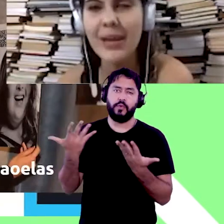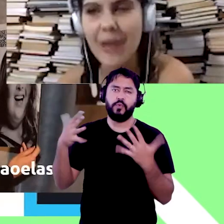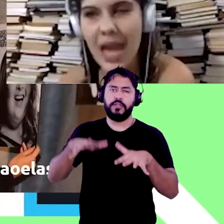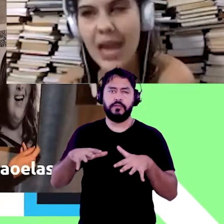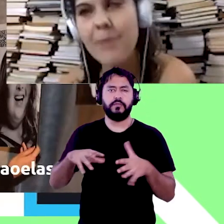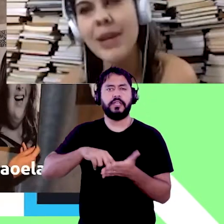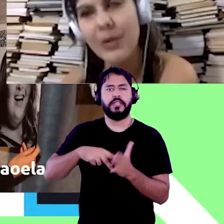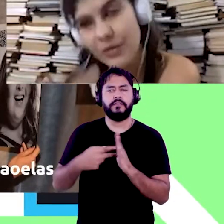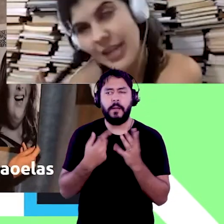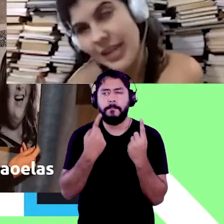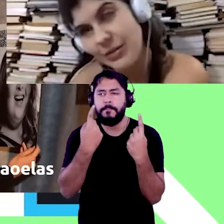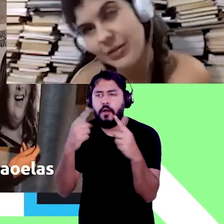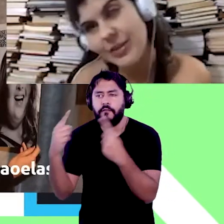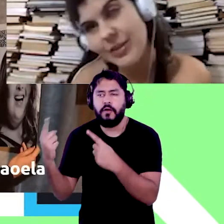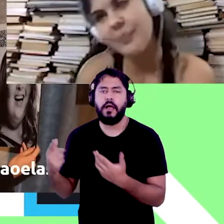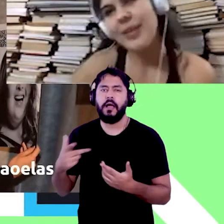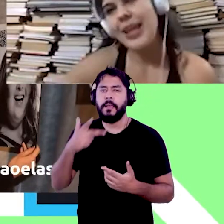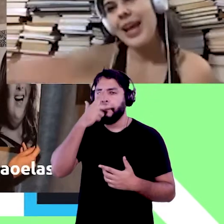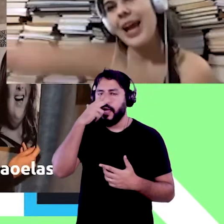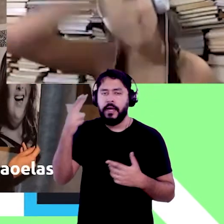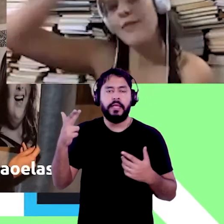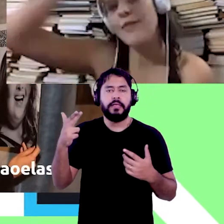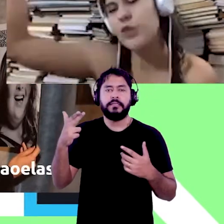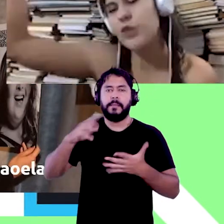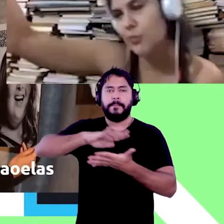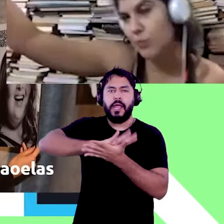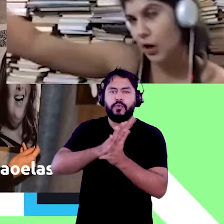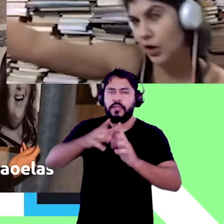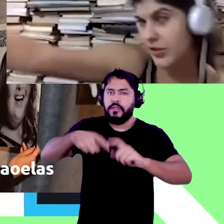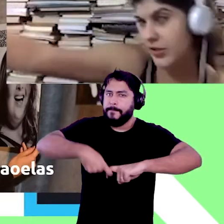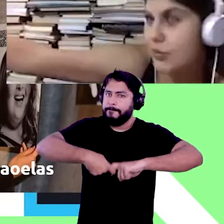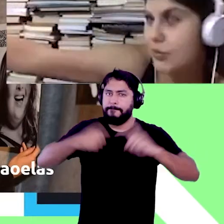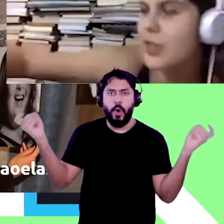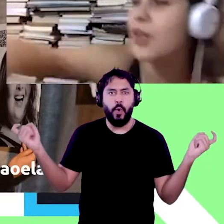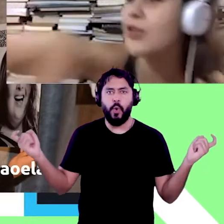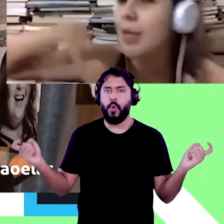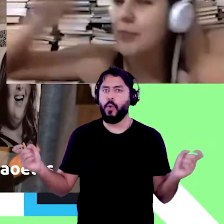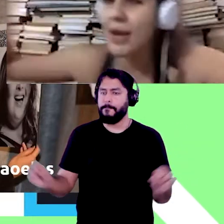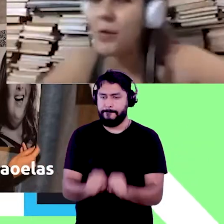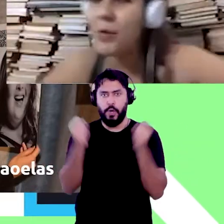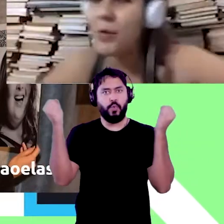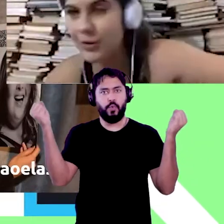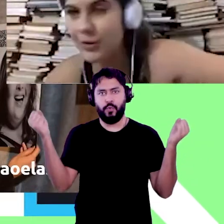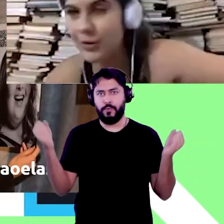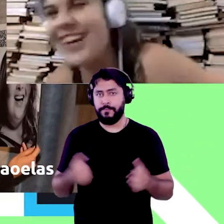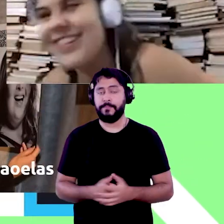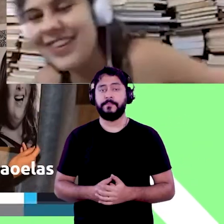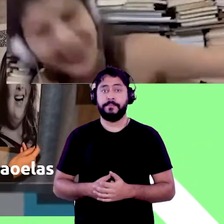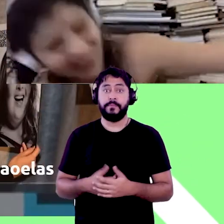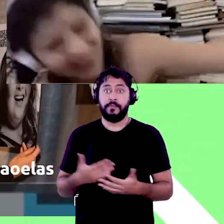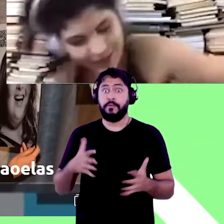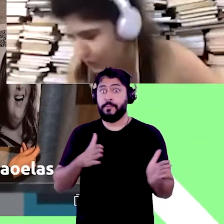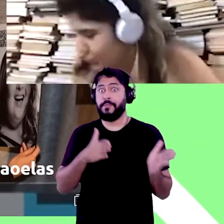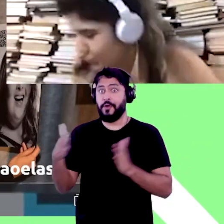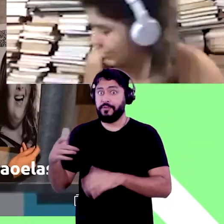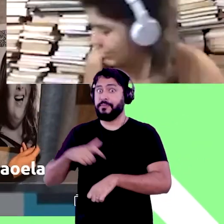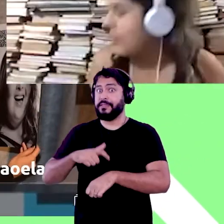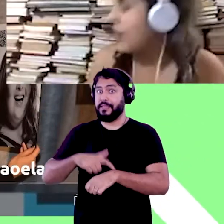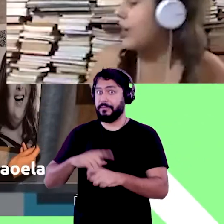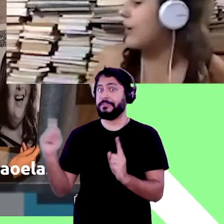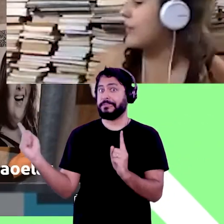romper preconceitos. Aí vamos para o próximo, que nosso tempo tá curto, né, Cláudio? Eu te